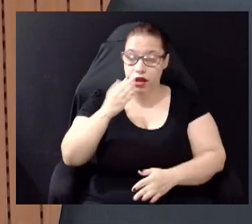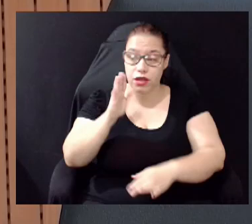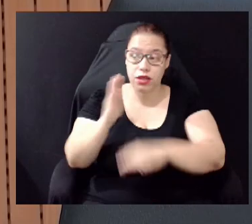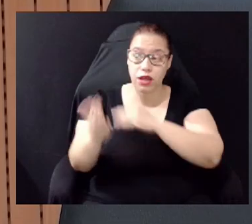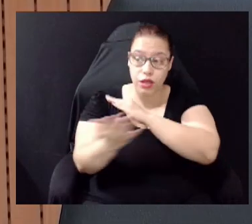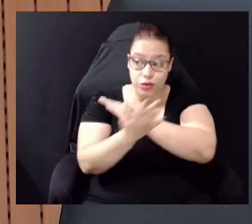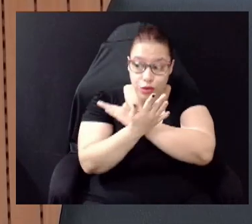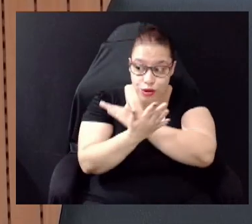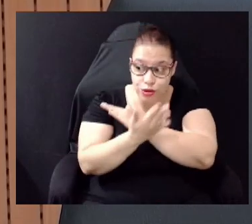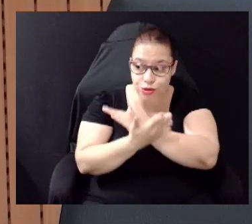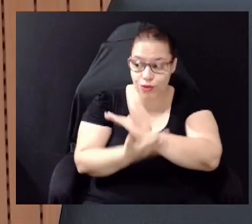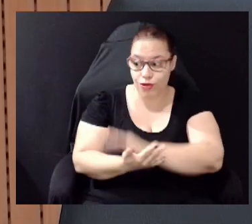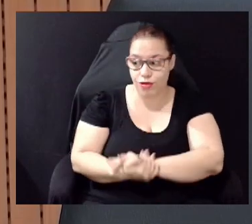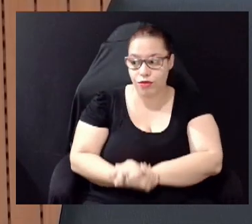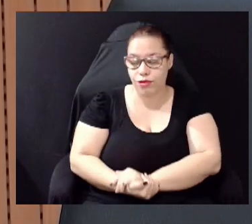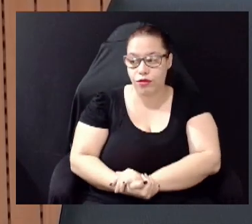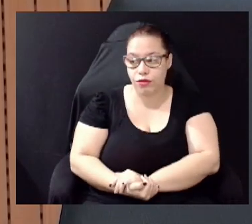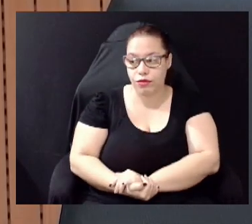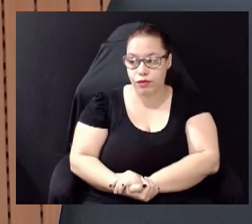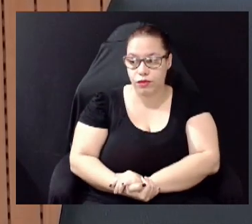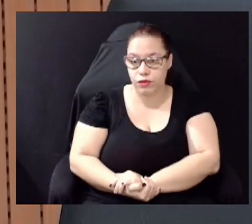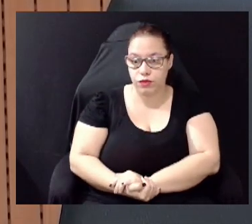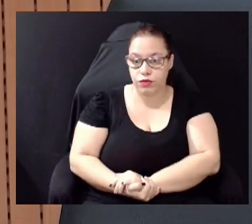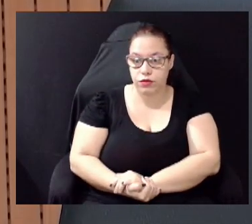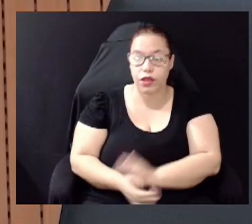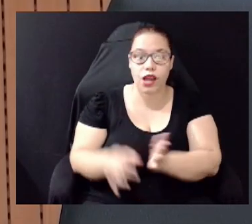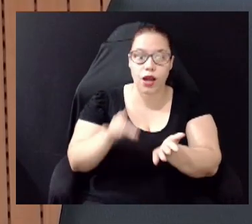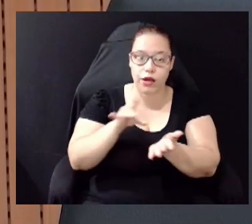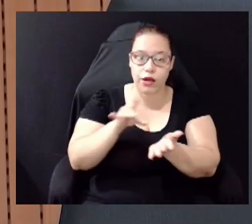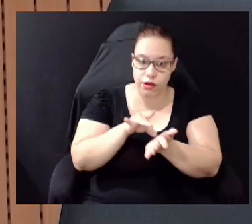suas companheiras. Isso é uma verdade assim,